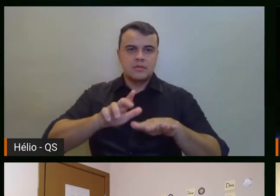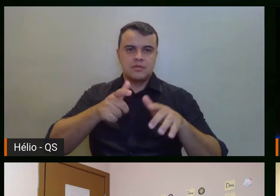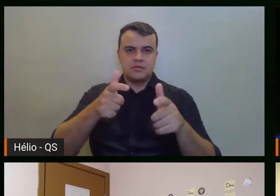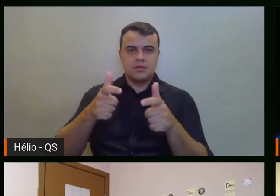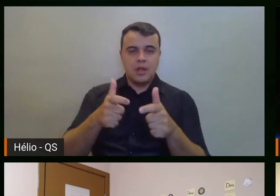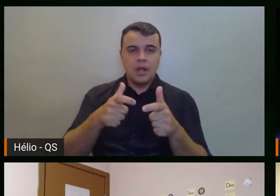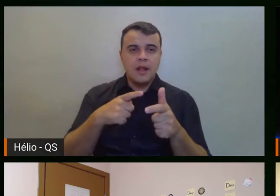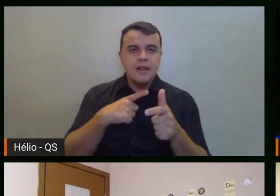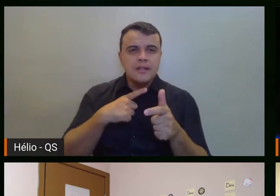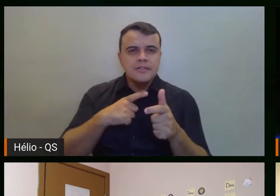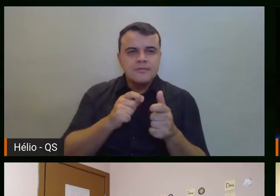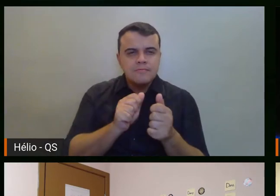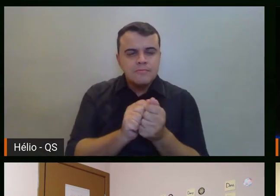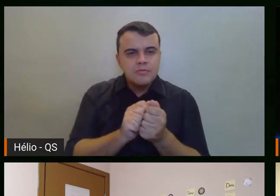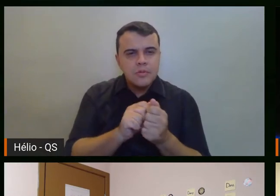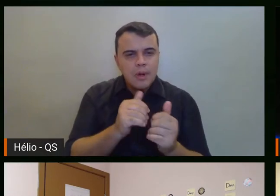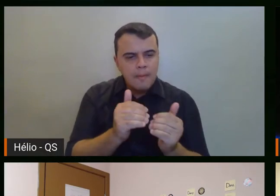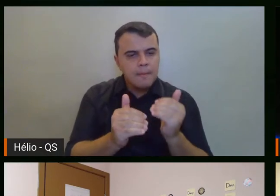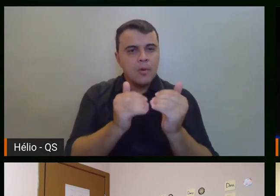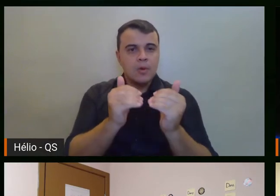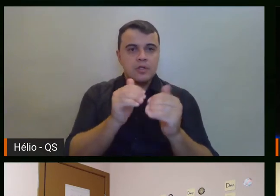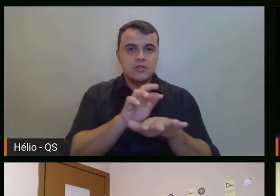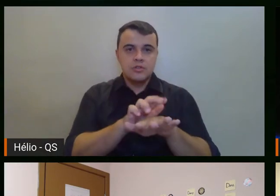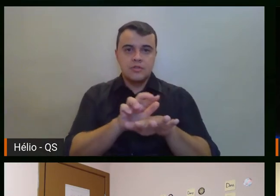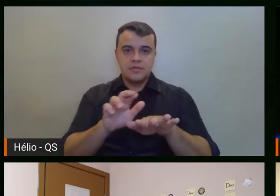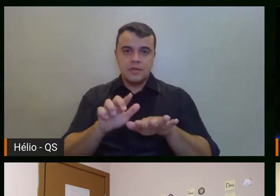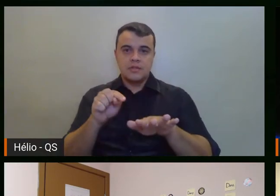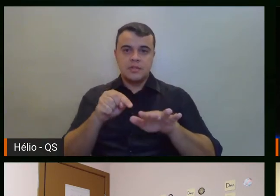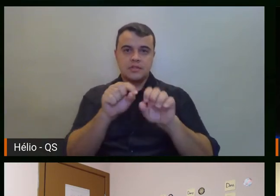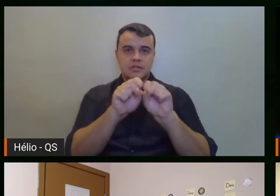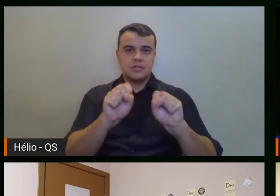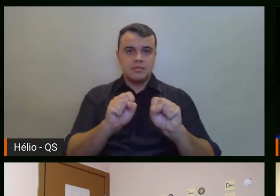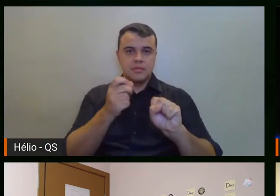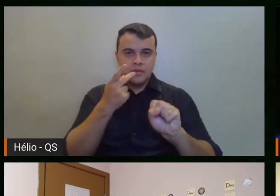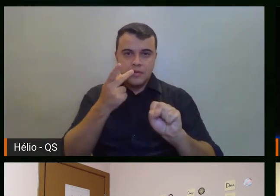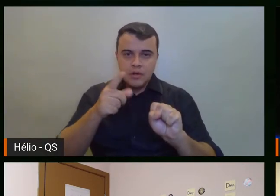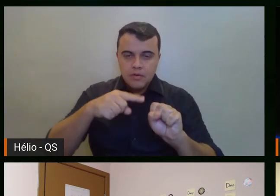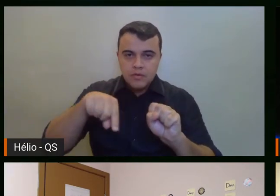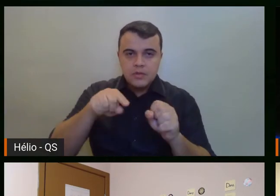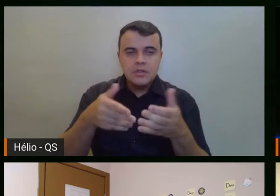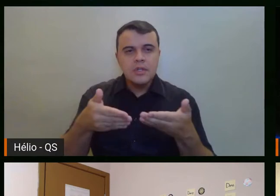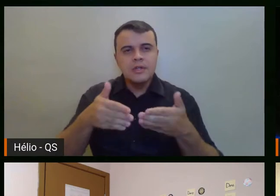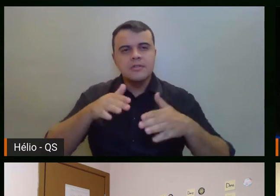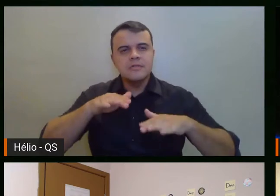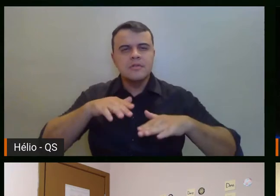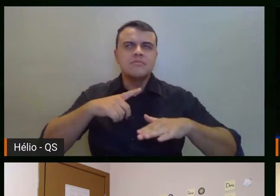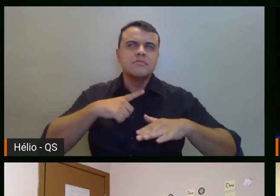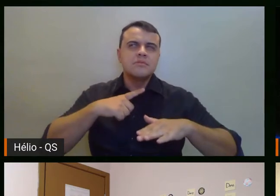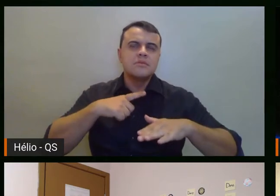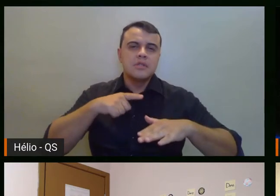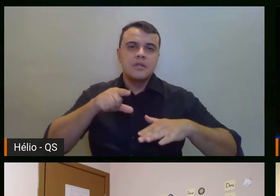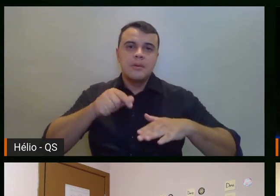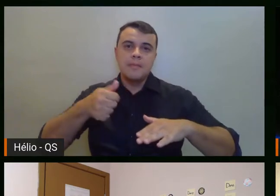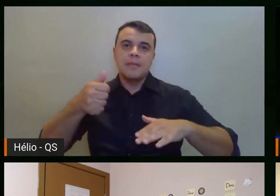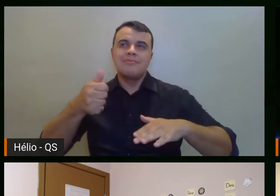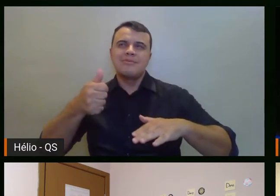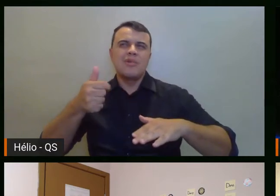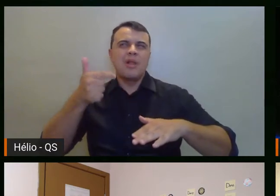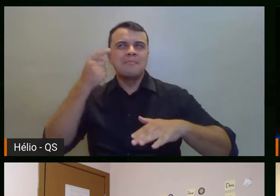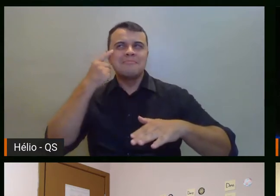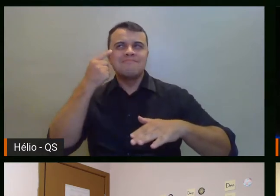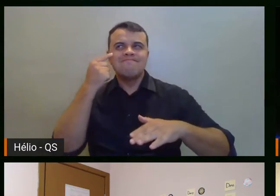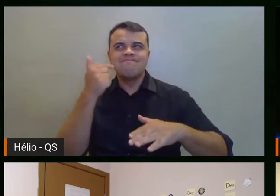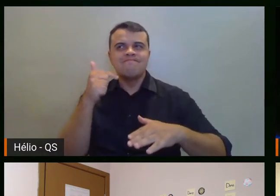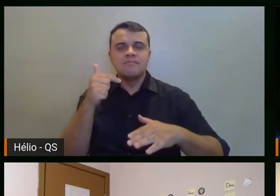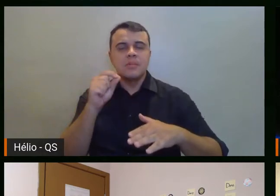Você tem um conjunto de processo um conjunto de ferramentas então eu indico mesmo para você que de repente talvez até nesse momento Nem teria pensando